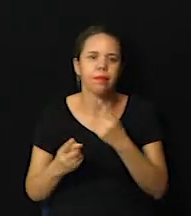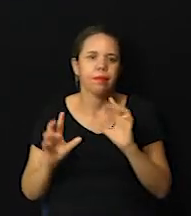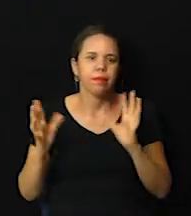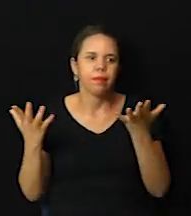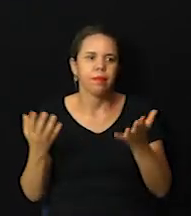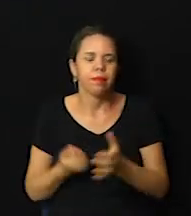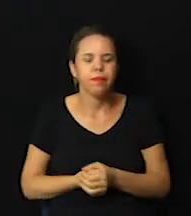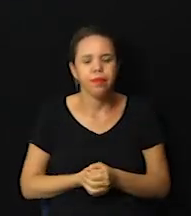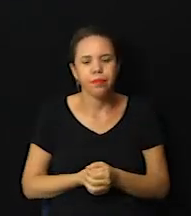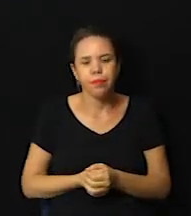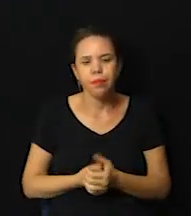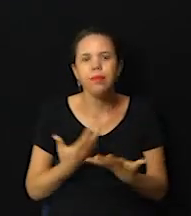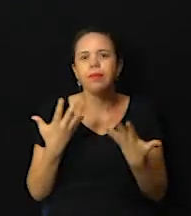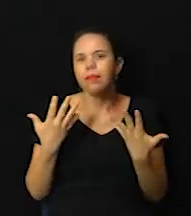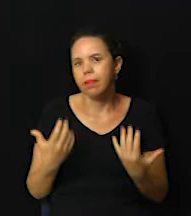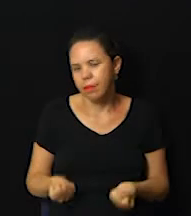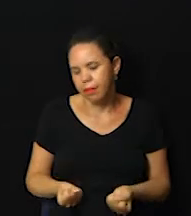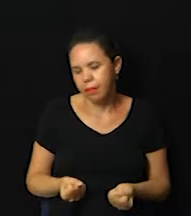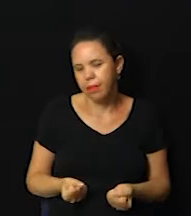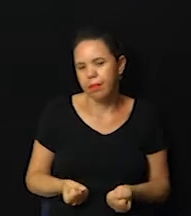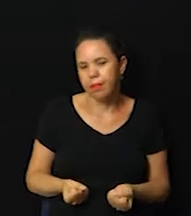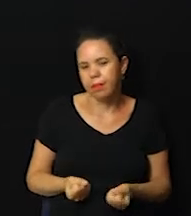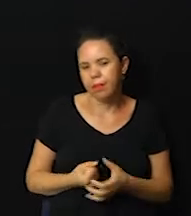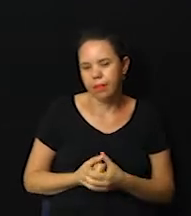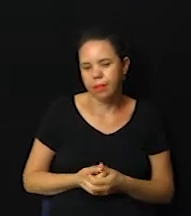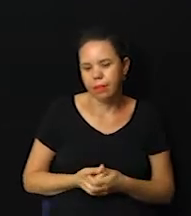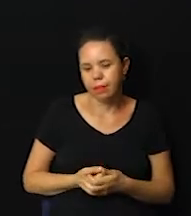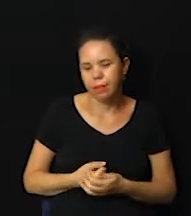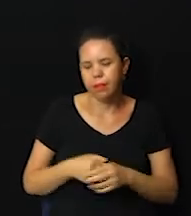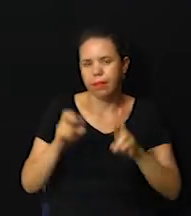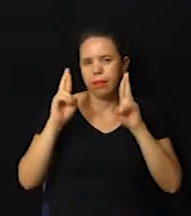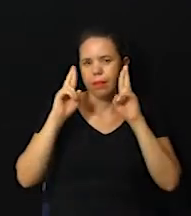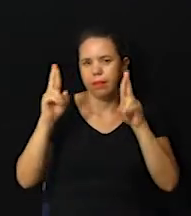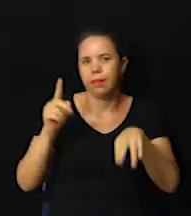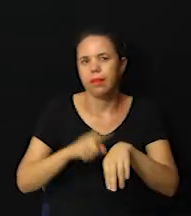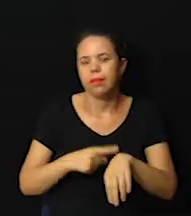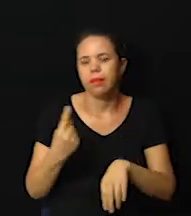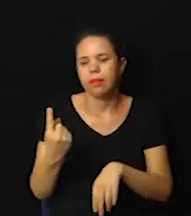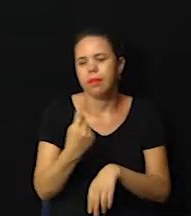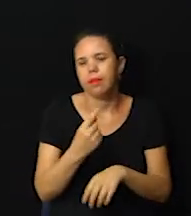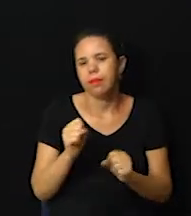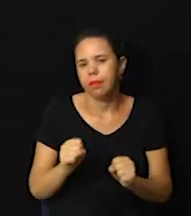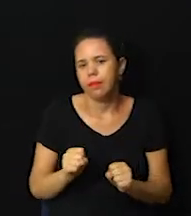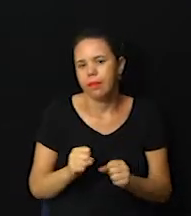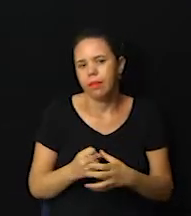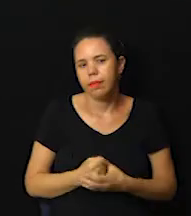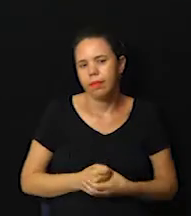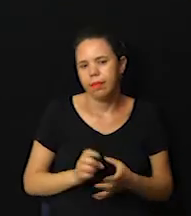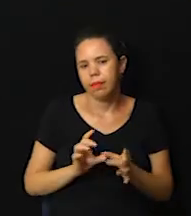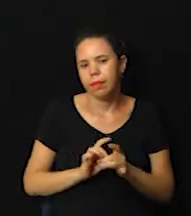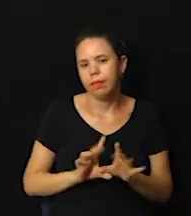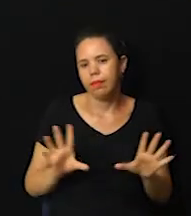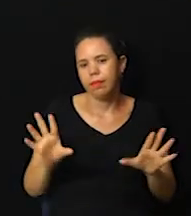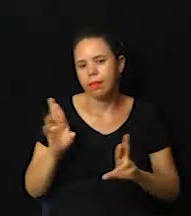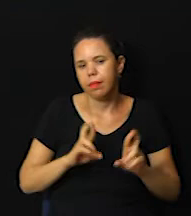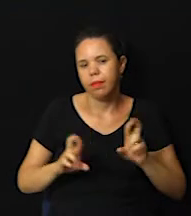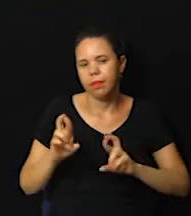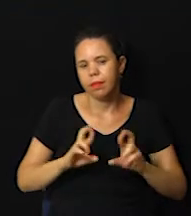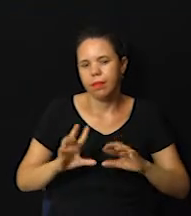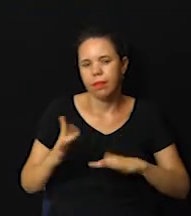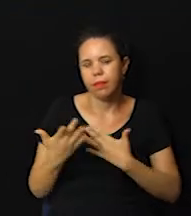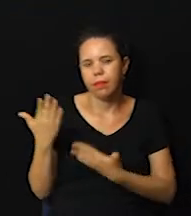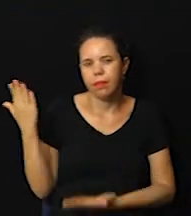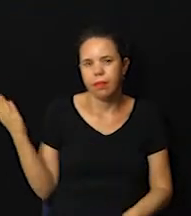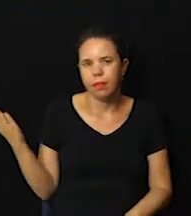festas, também a gente aceita, a gente, né, no, respeitamos aí o momento de cada um também. É só ir conferir nas